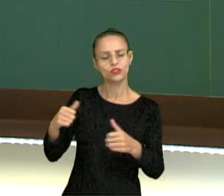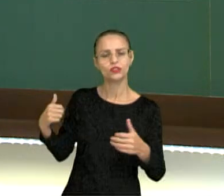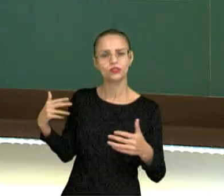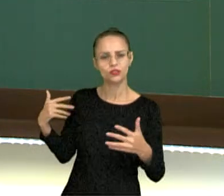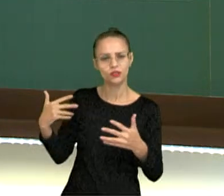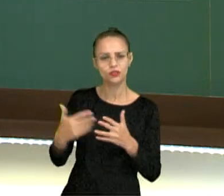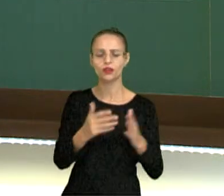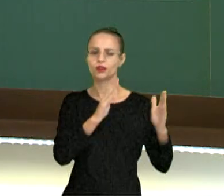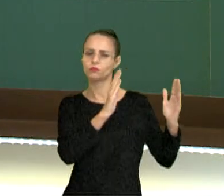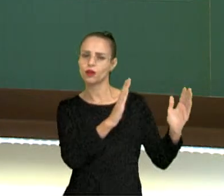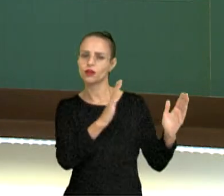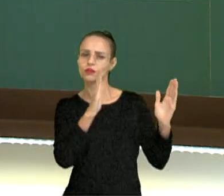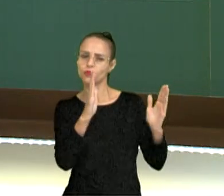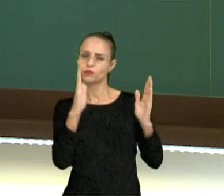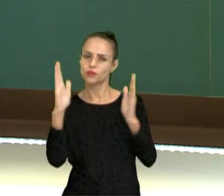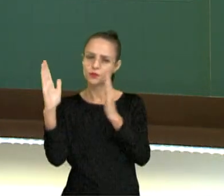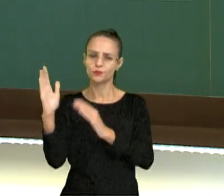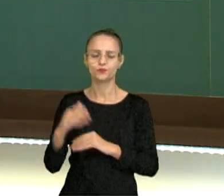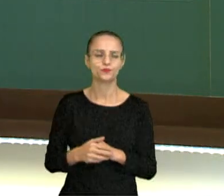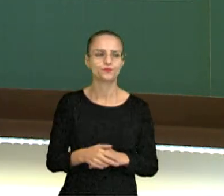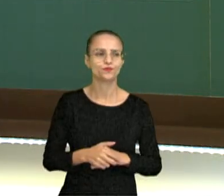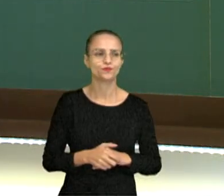fase, os períodos da vida.